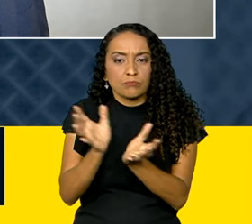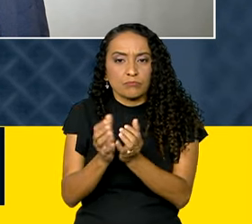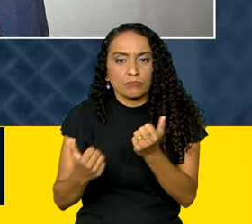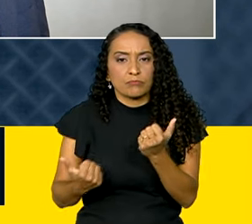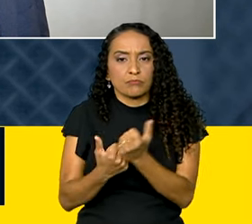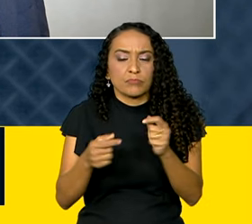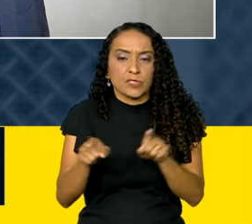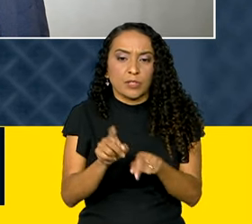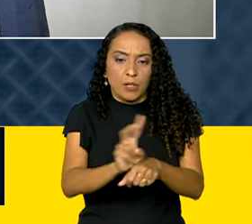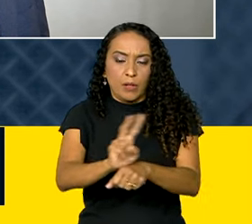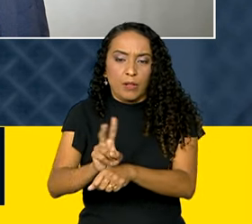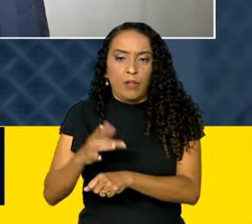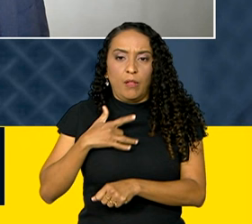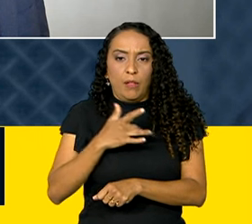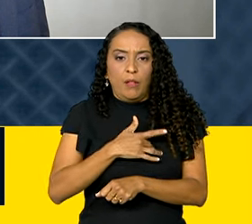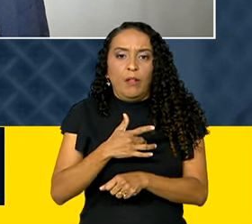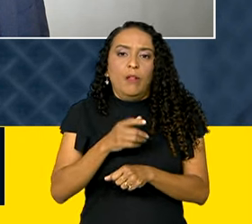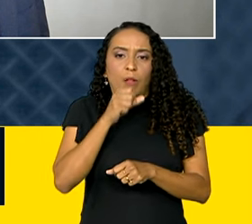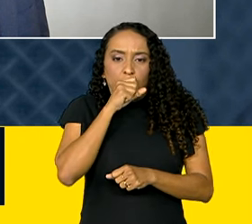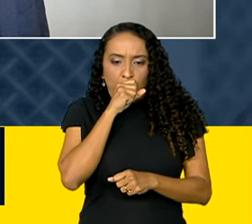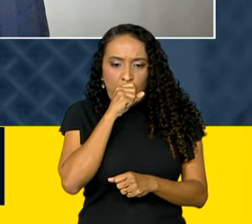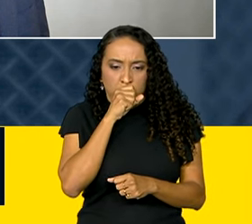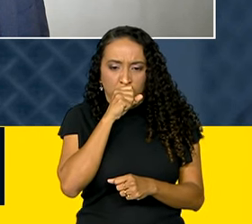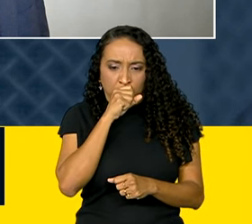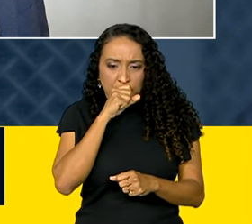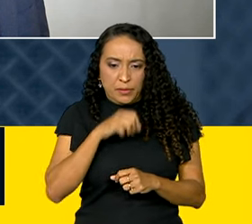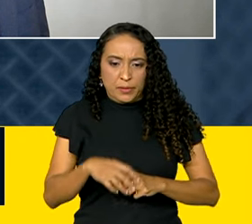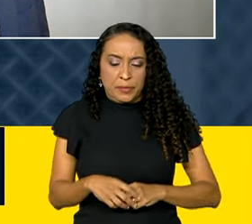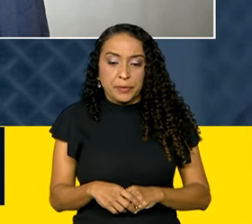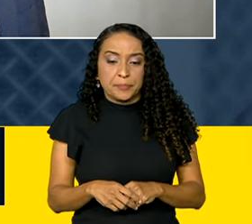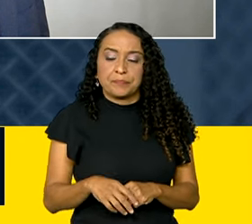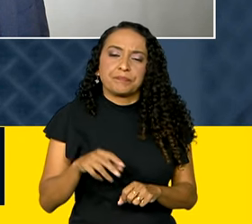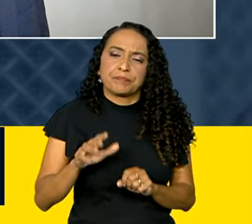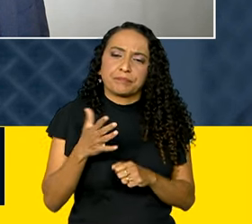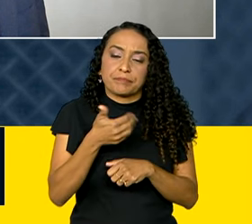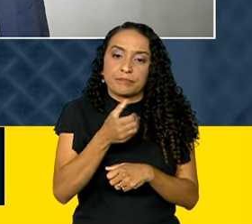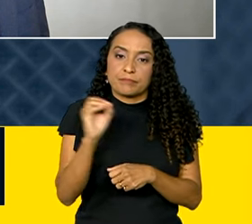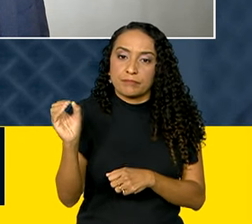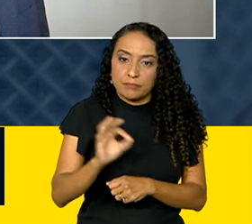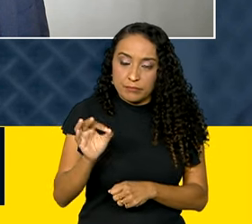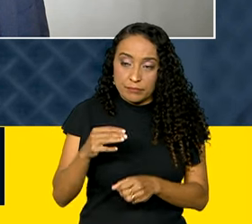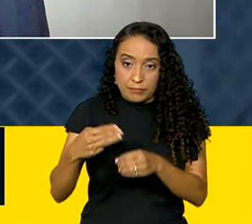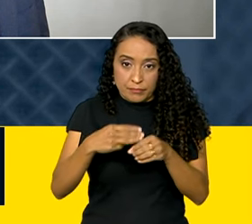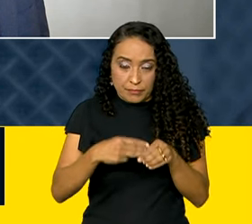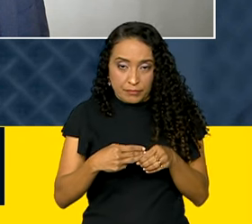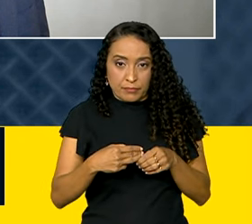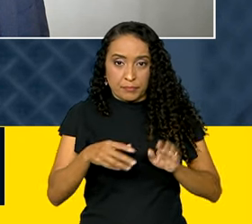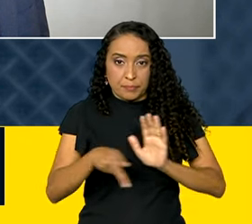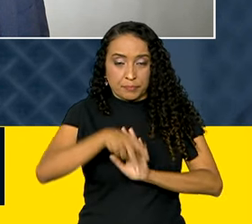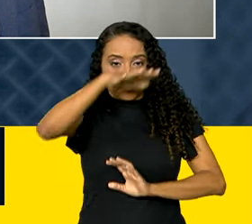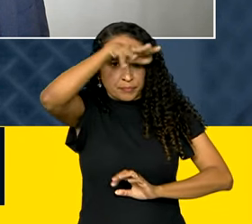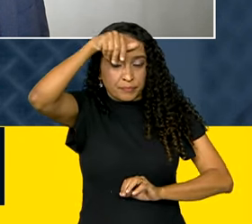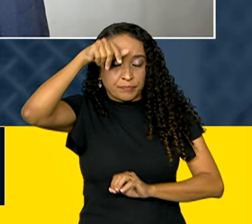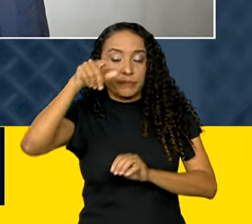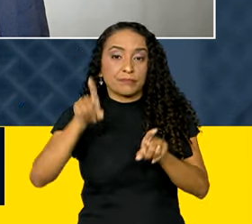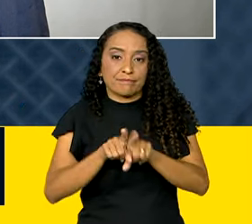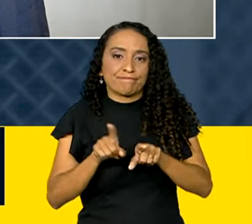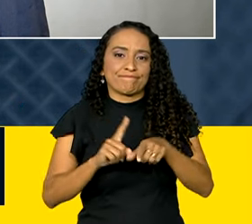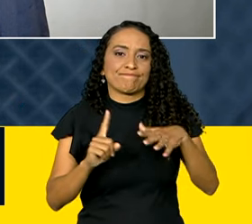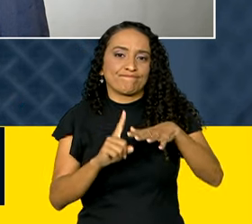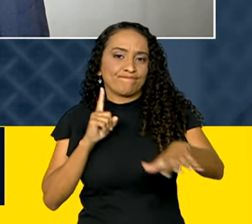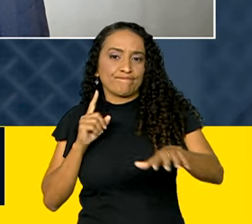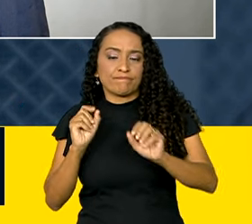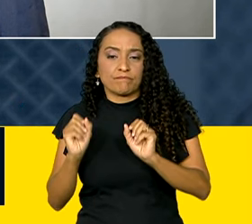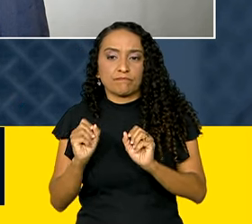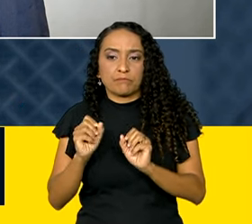e de vigilância em saúde nesses territórios. Secretário, cerca de 10% dos municípios do Amazonas estão isolados, como, por